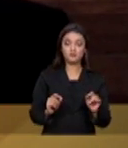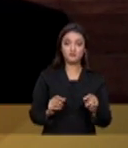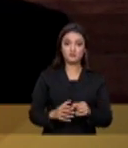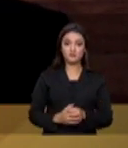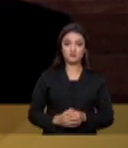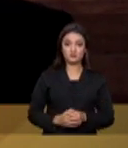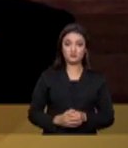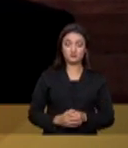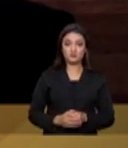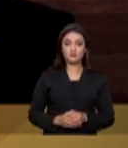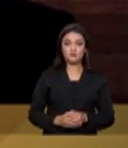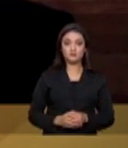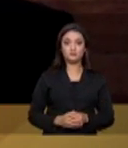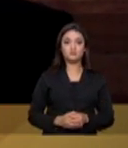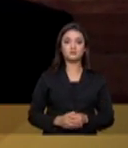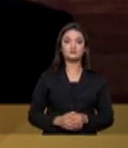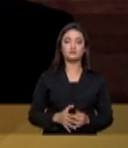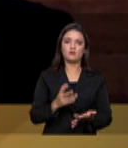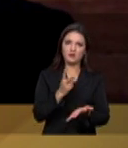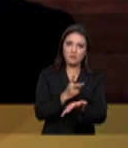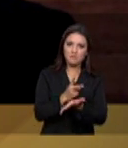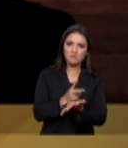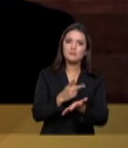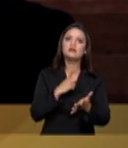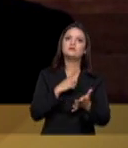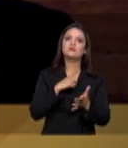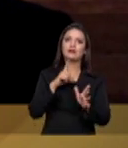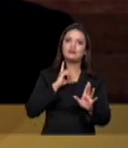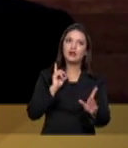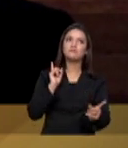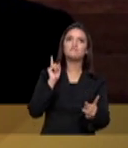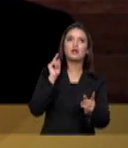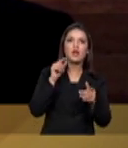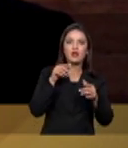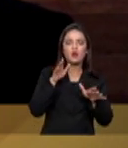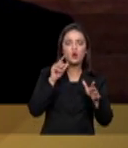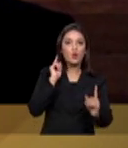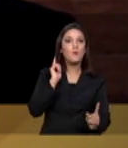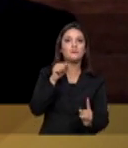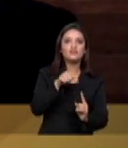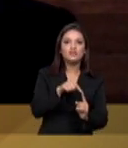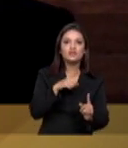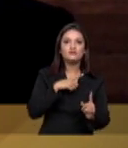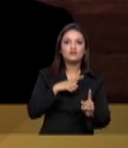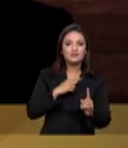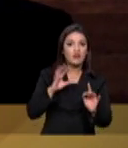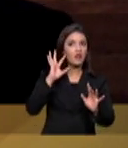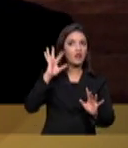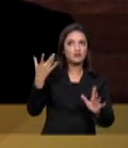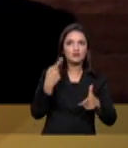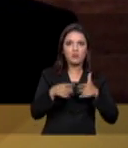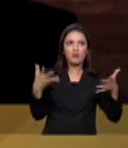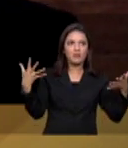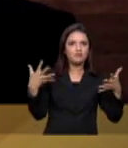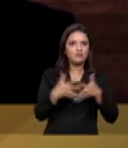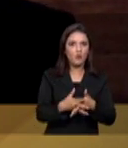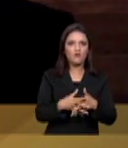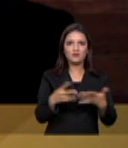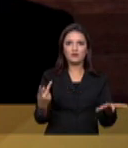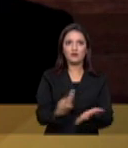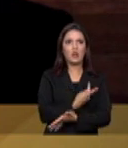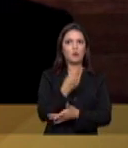declarada intenção de pacificação dos graves confrontos pagar esse buscou